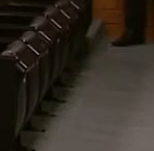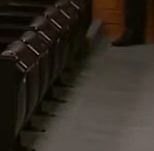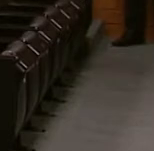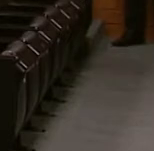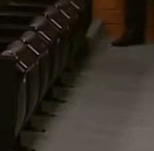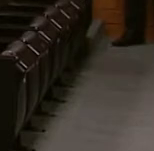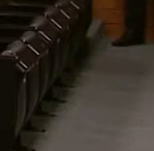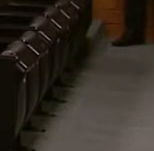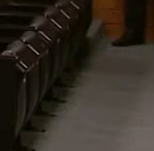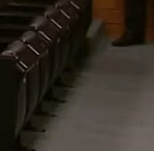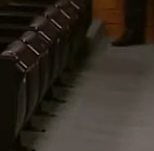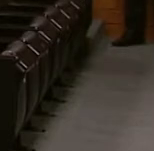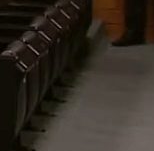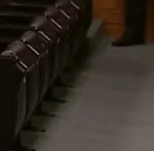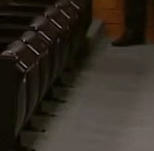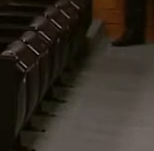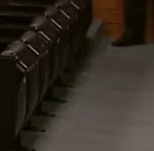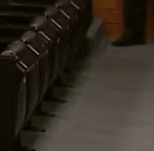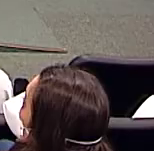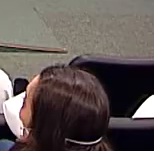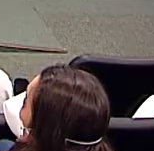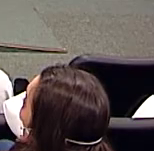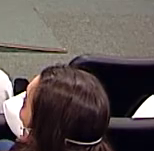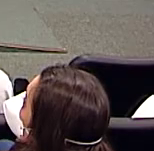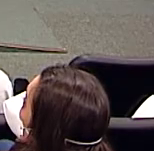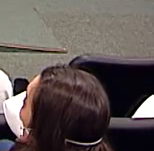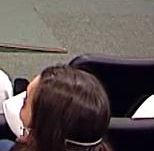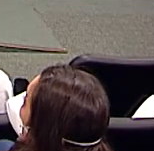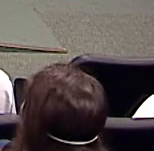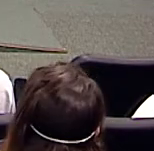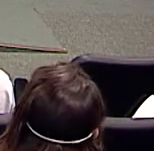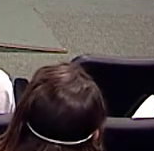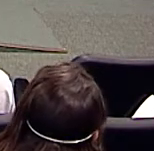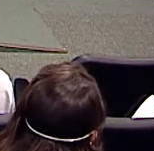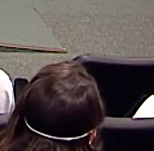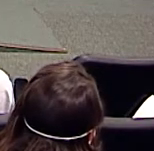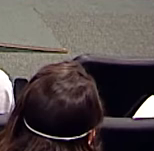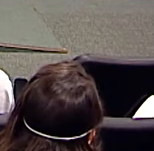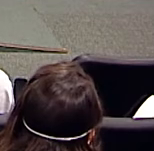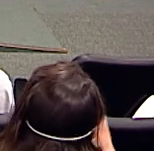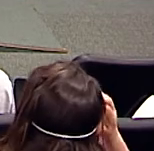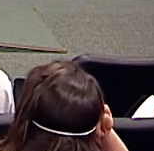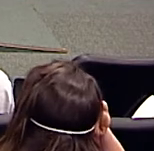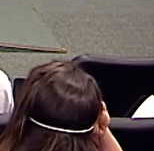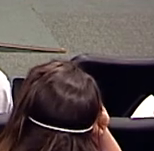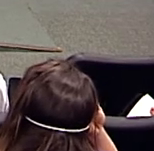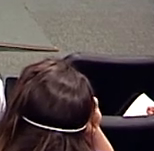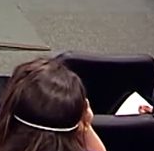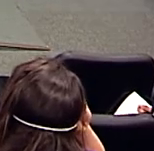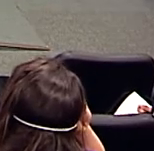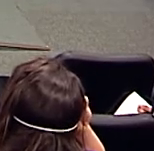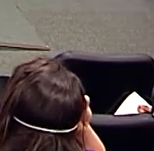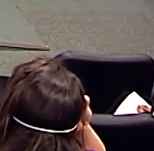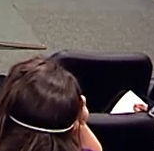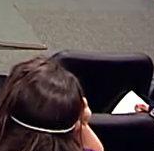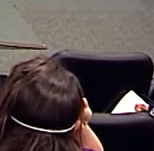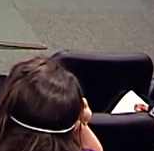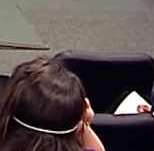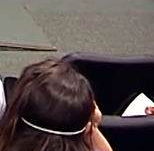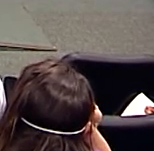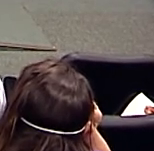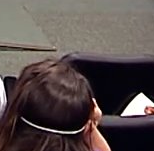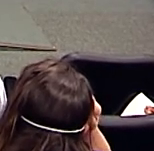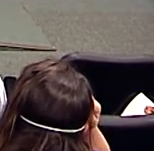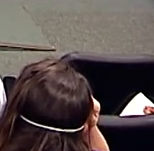Então, inicialmente, após o hino, nós gostaríamos de convidar a todos para assistirem ao vídeo histórico do MAB e,